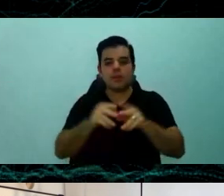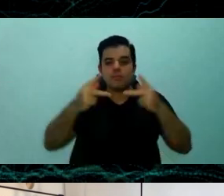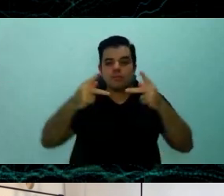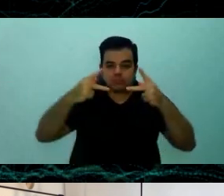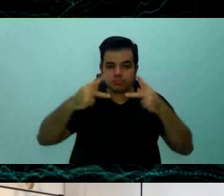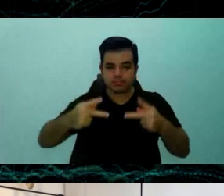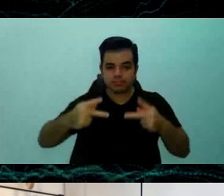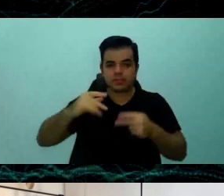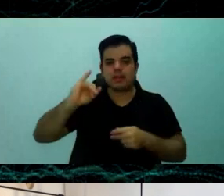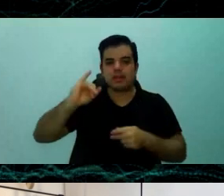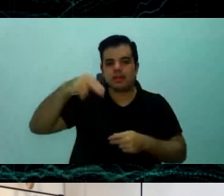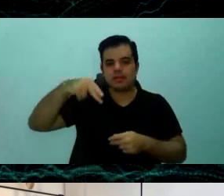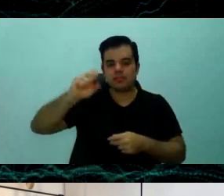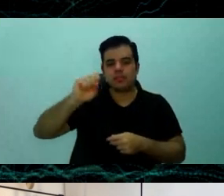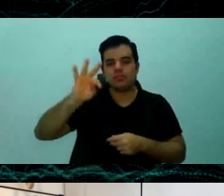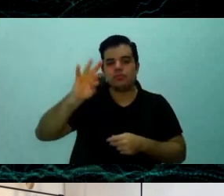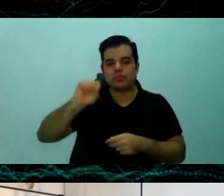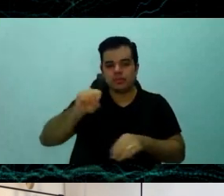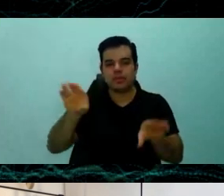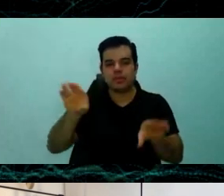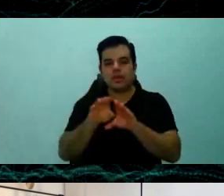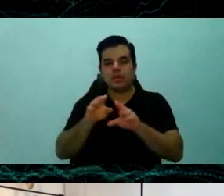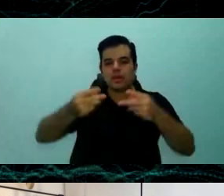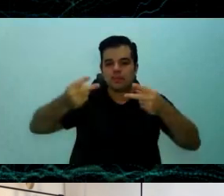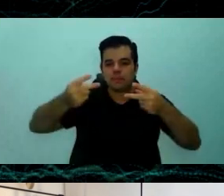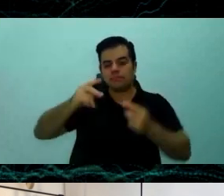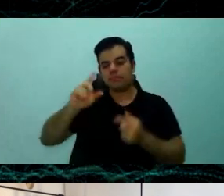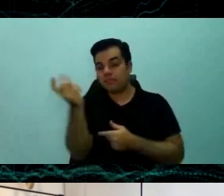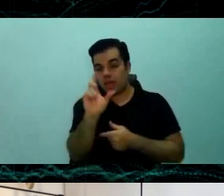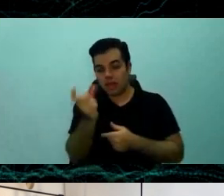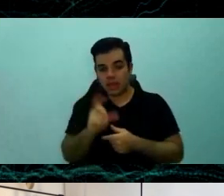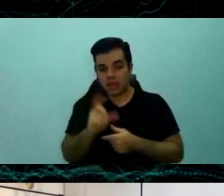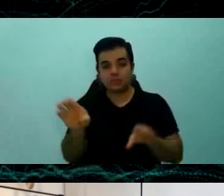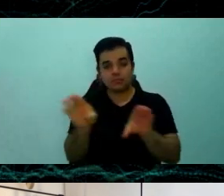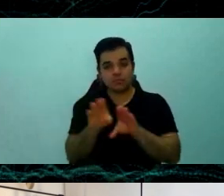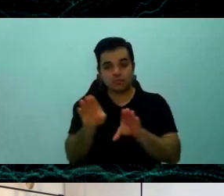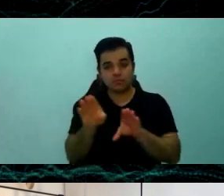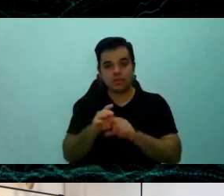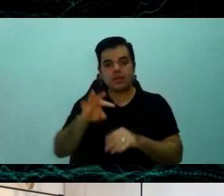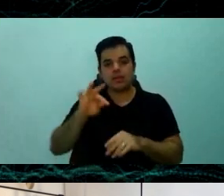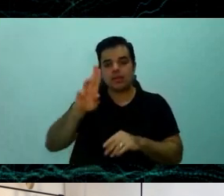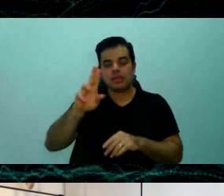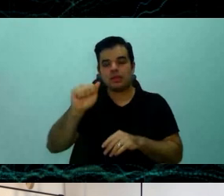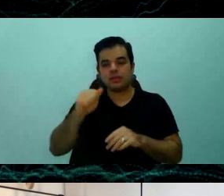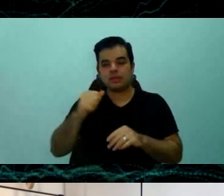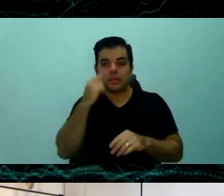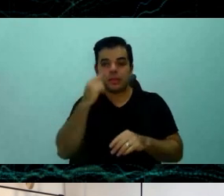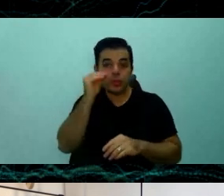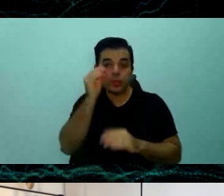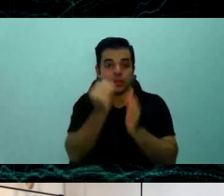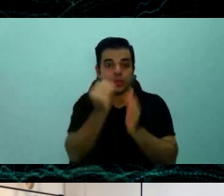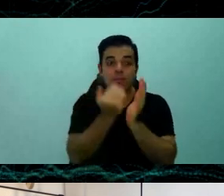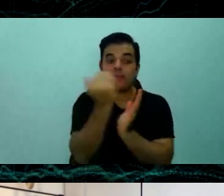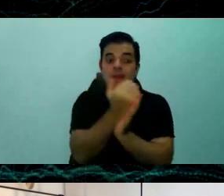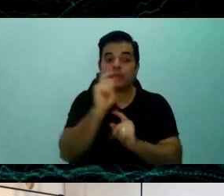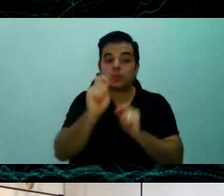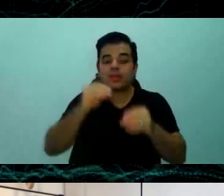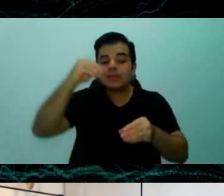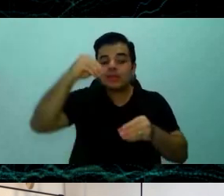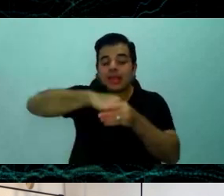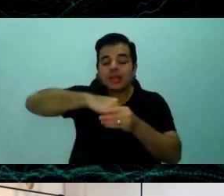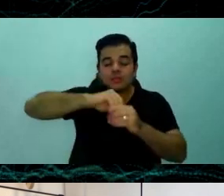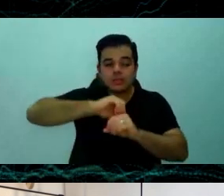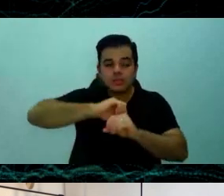passa de variáveis para o TerraGrant. E também por baixo dos panos, para os curiosos, o que ele faz é o seguinte: ele vai pegar